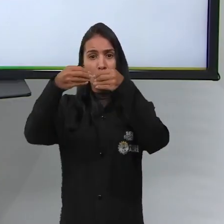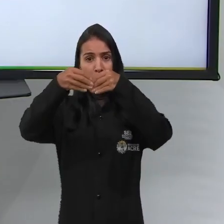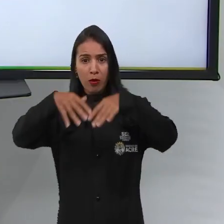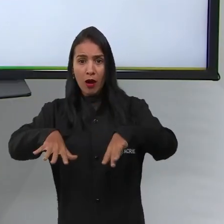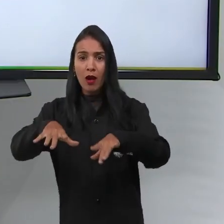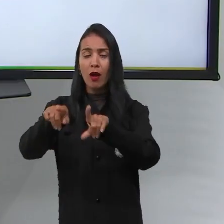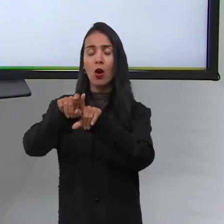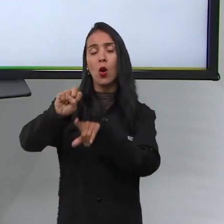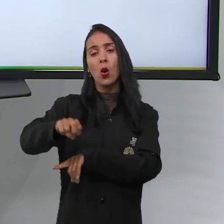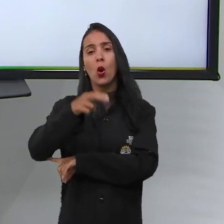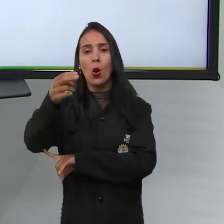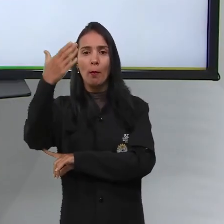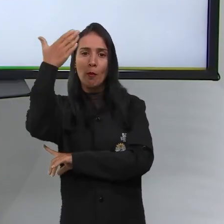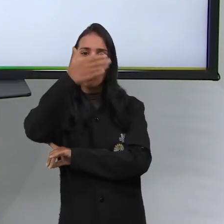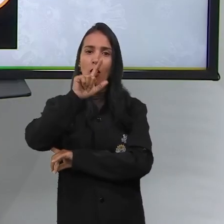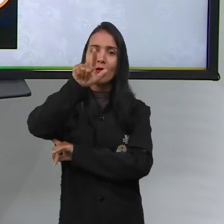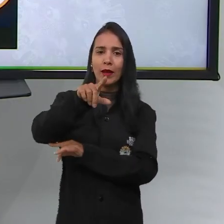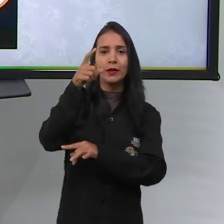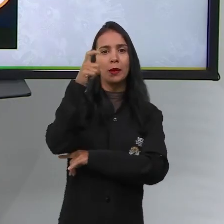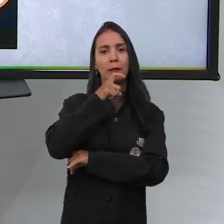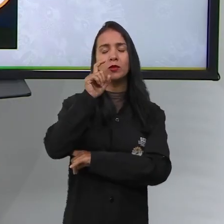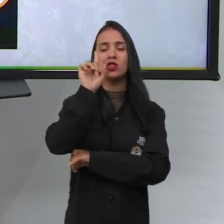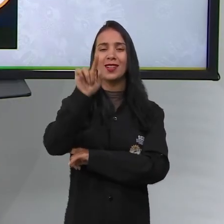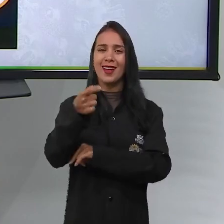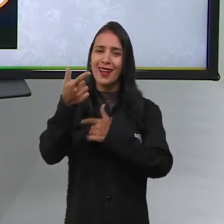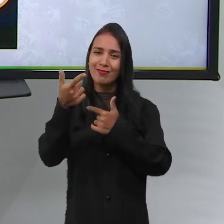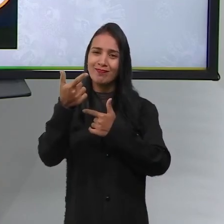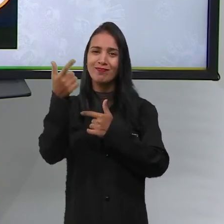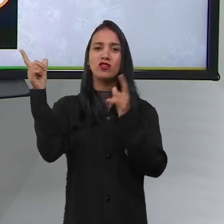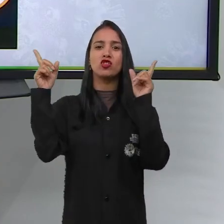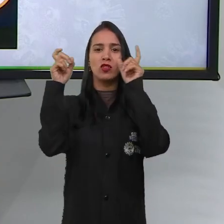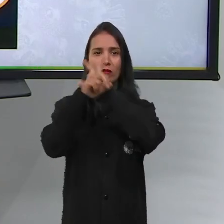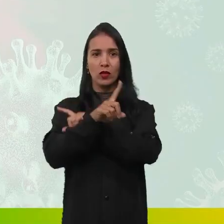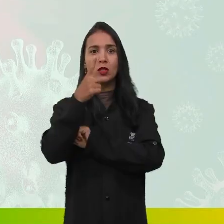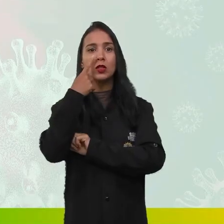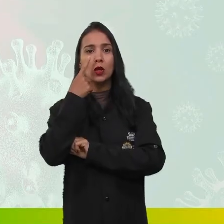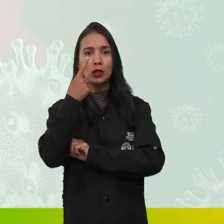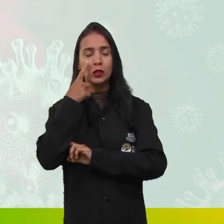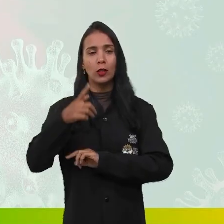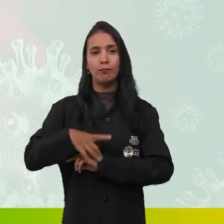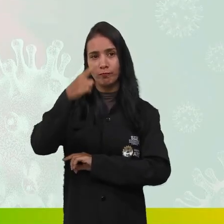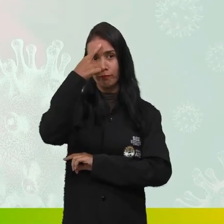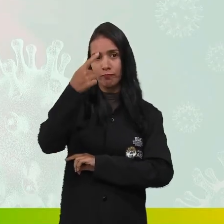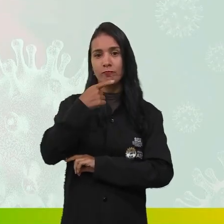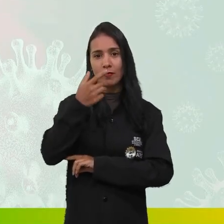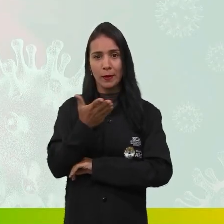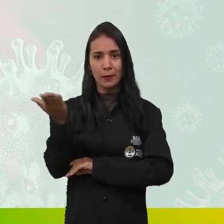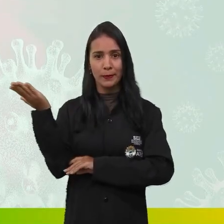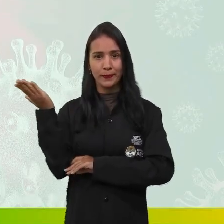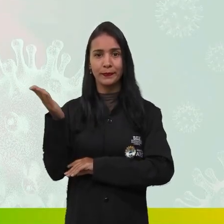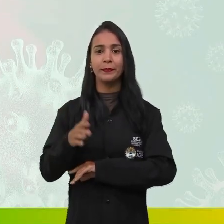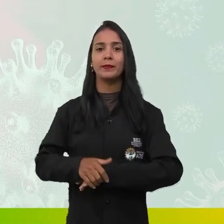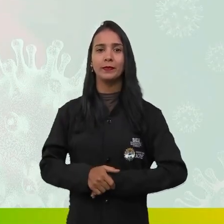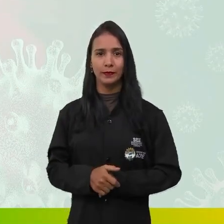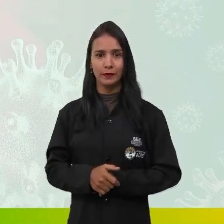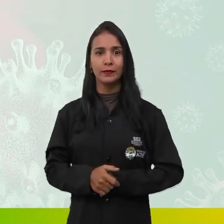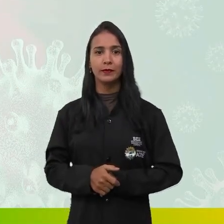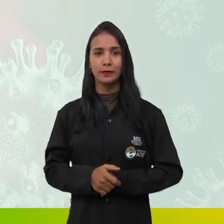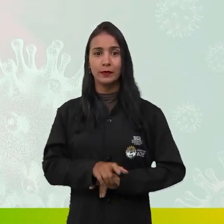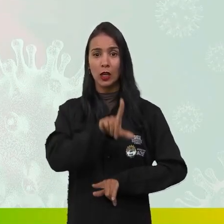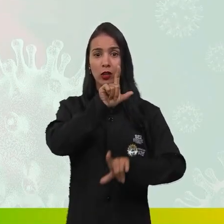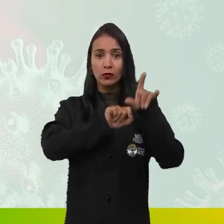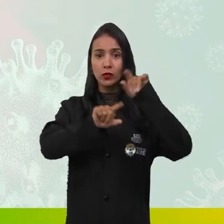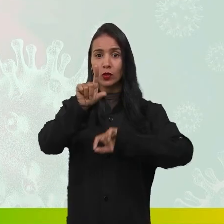ali prejuízos irreversíveis, tá certo, pessoal? Olha só essa imagem que aparece aí na tela para vocês, que foi